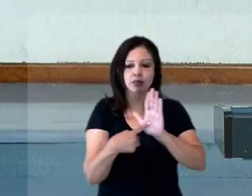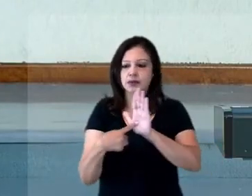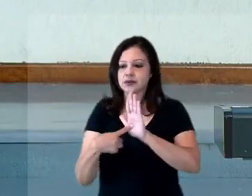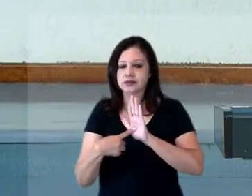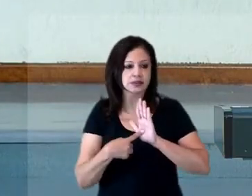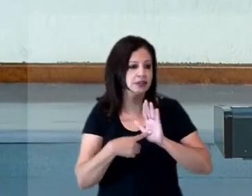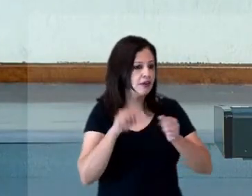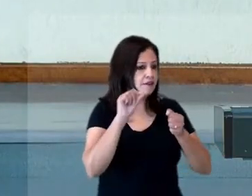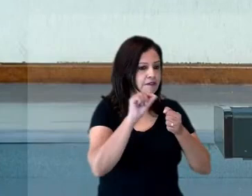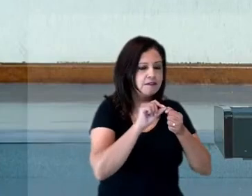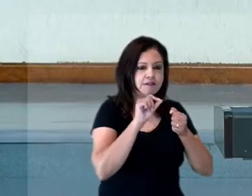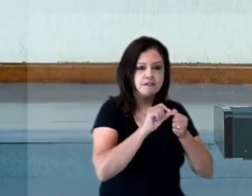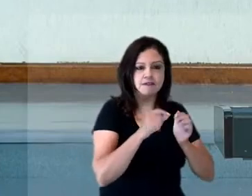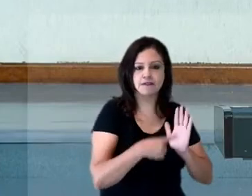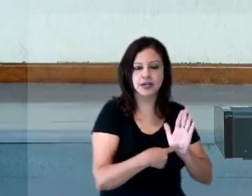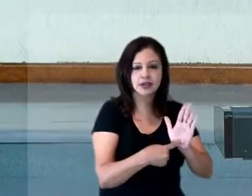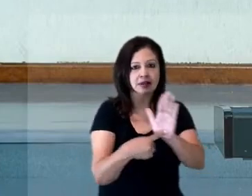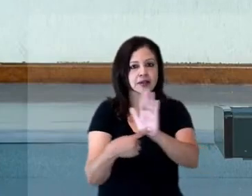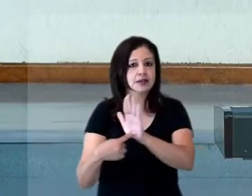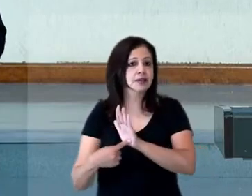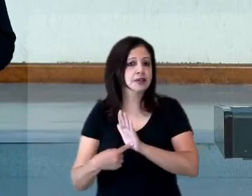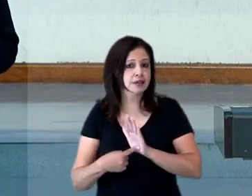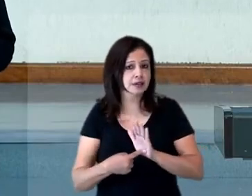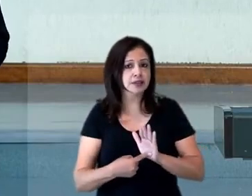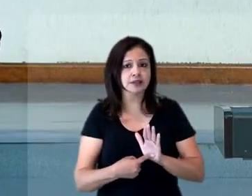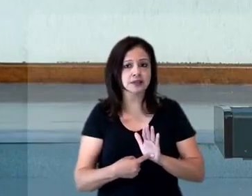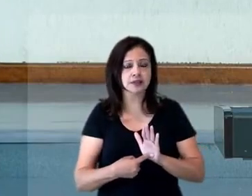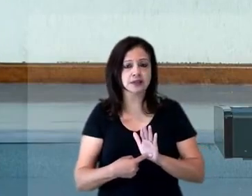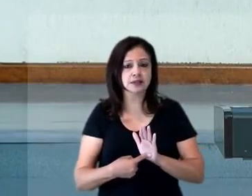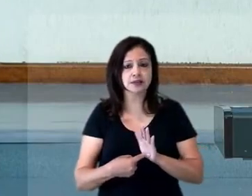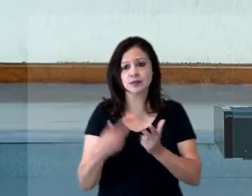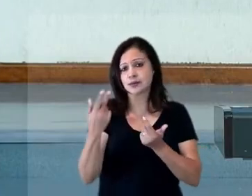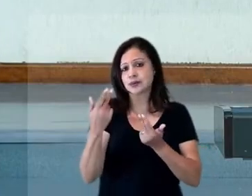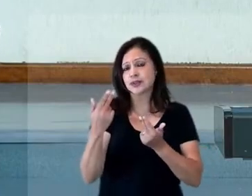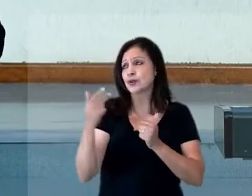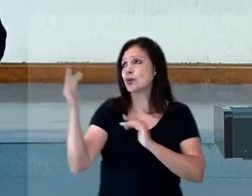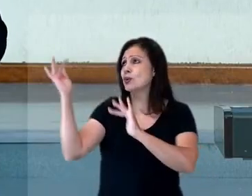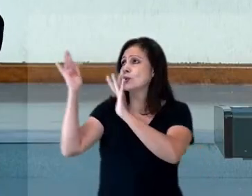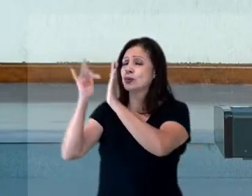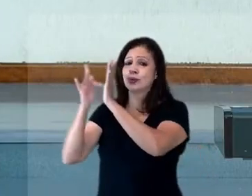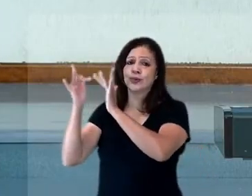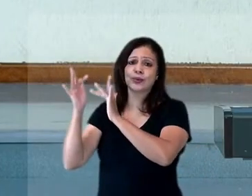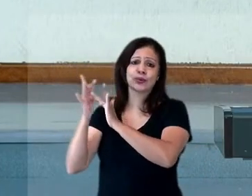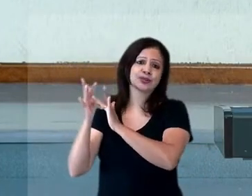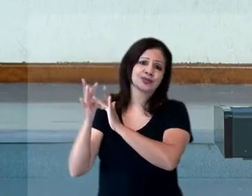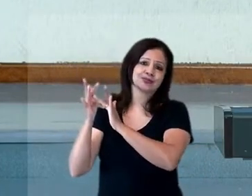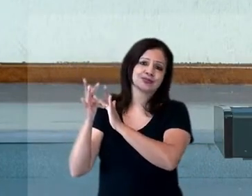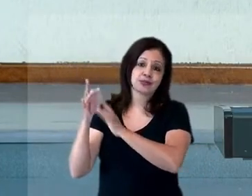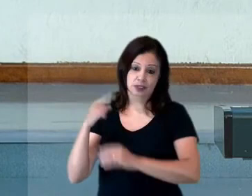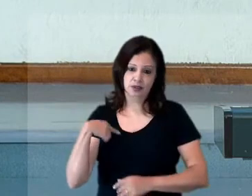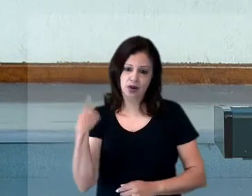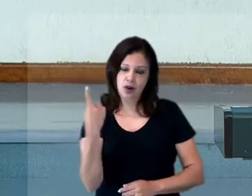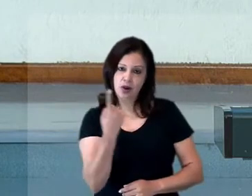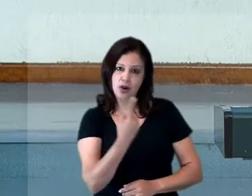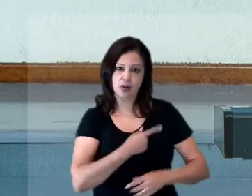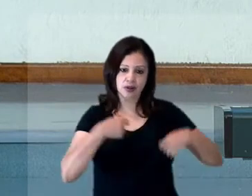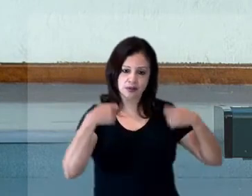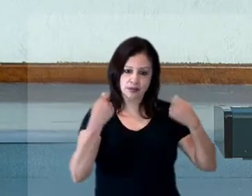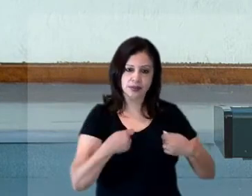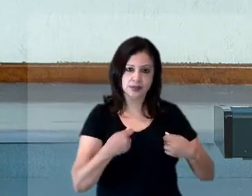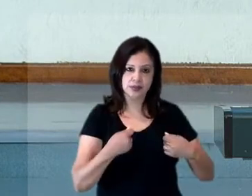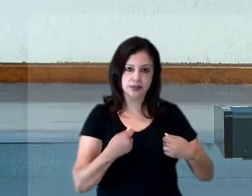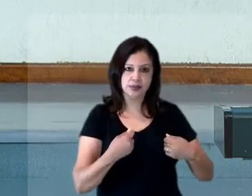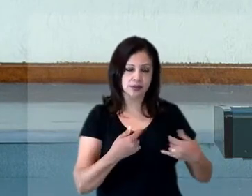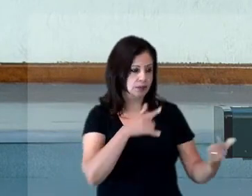nós temos praticado. Jesus diz para amarmos uns aos